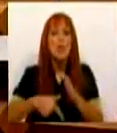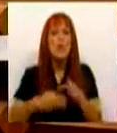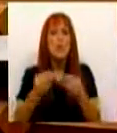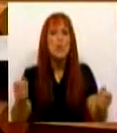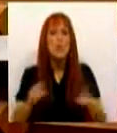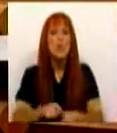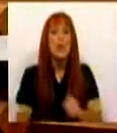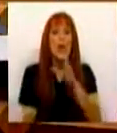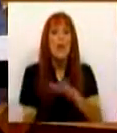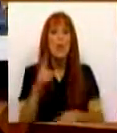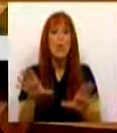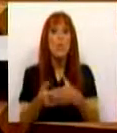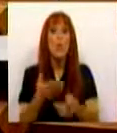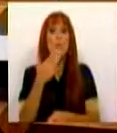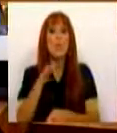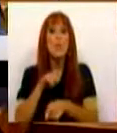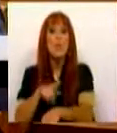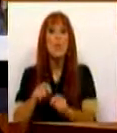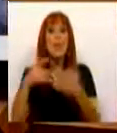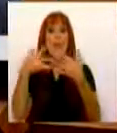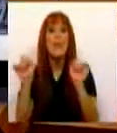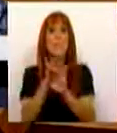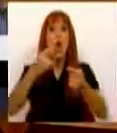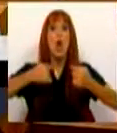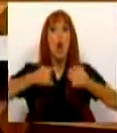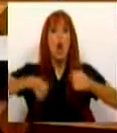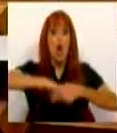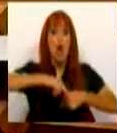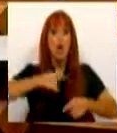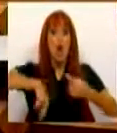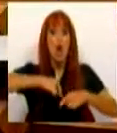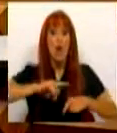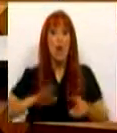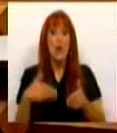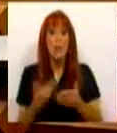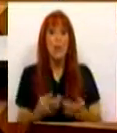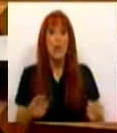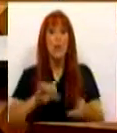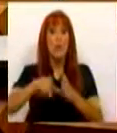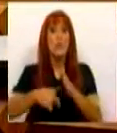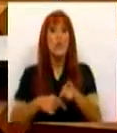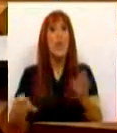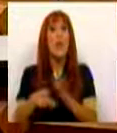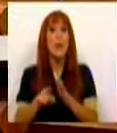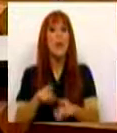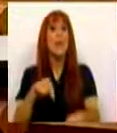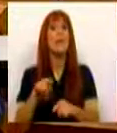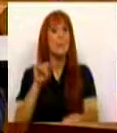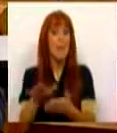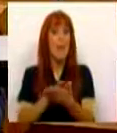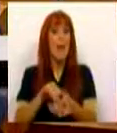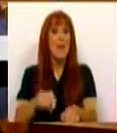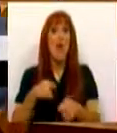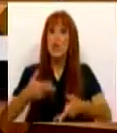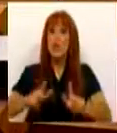resolução para criar uma comissão eventual da transparência. Fomos nós. Fomos nós que apresentámos um projeto de lei nessa base e